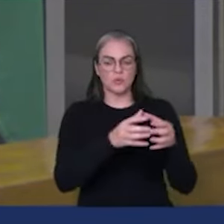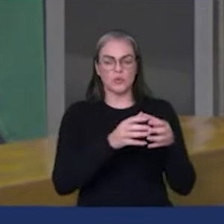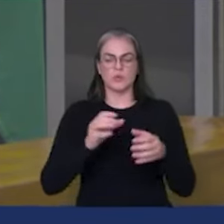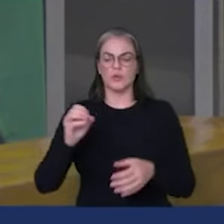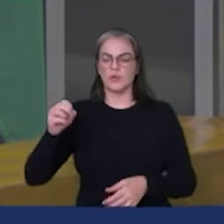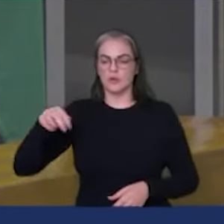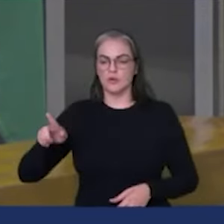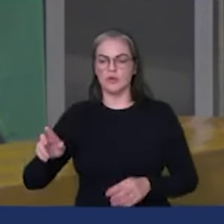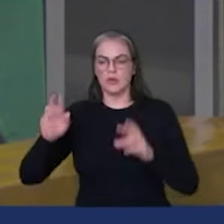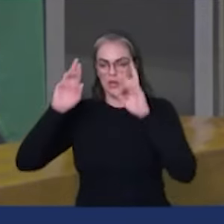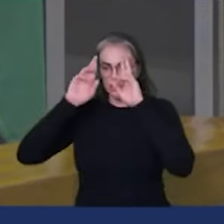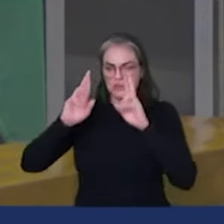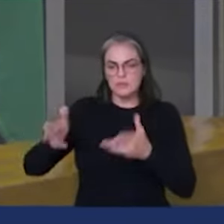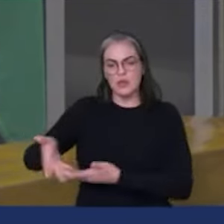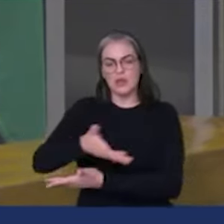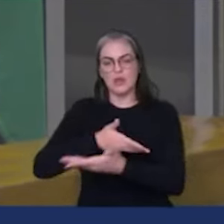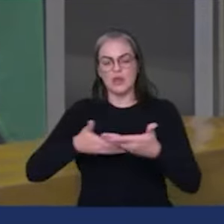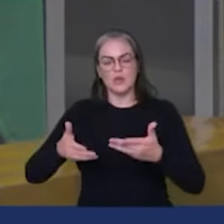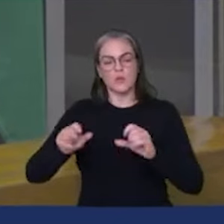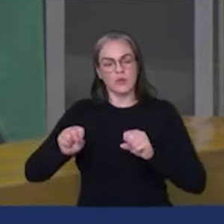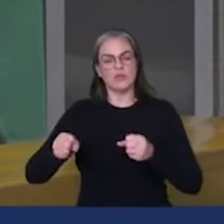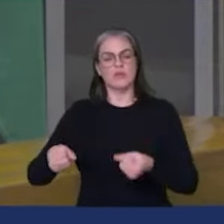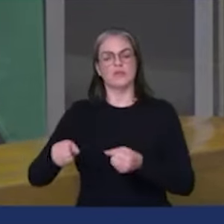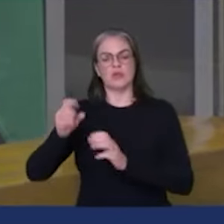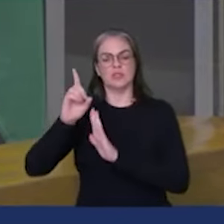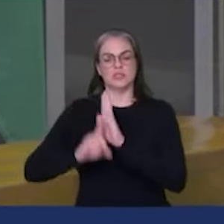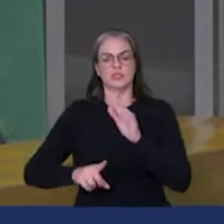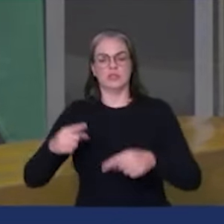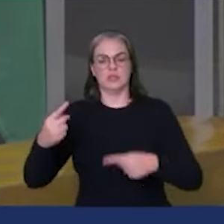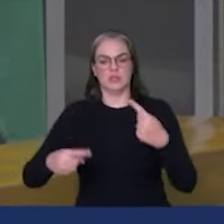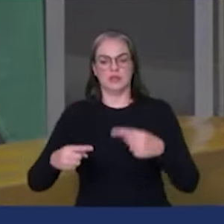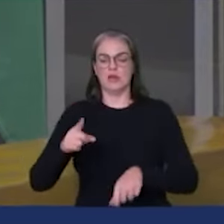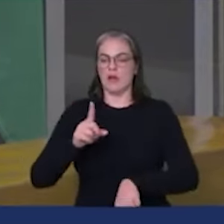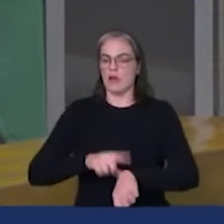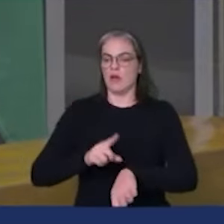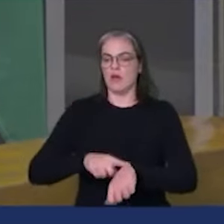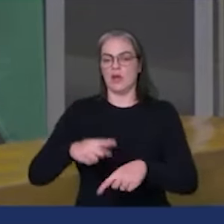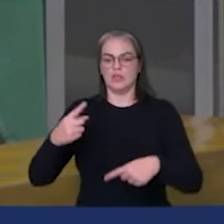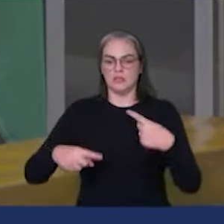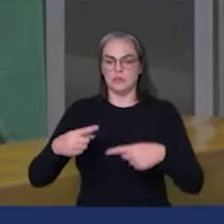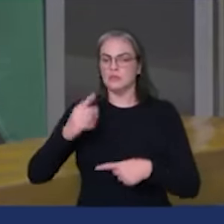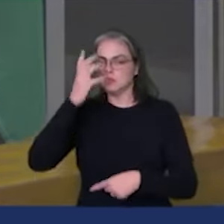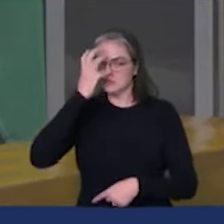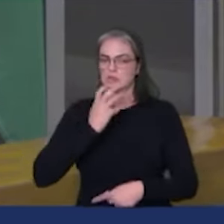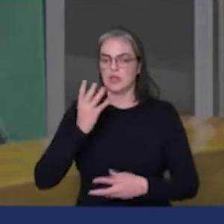defendendo o direito ao debate. Chegou a hora de discutirmos seriamente o TDAH. Muito obrigado.